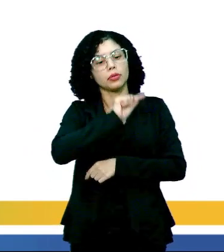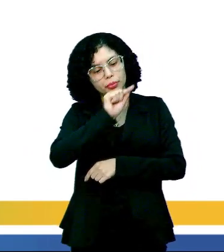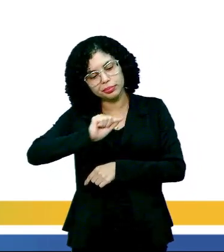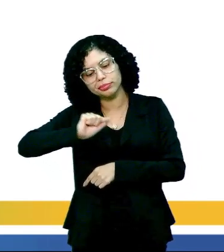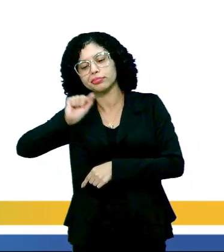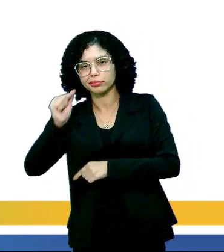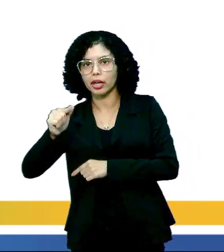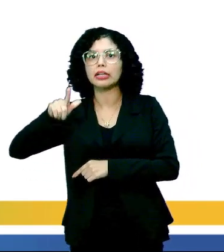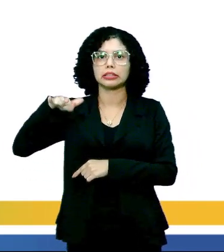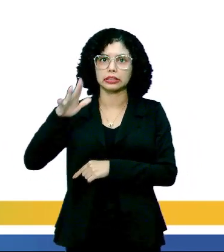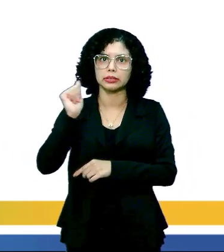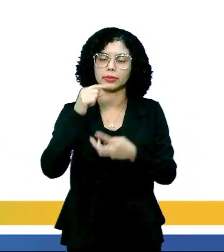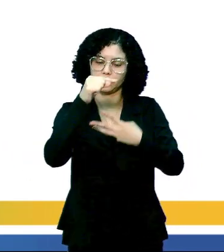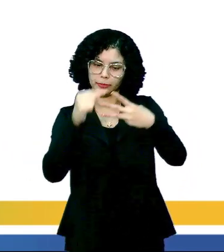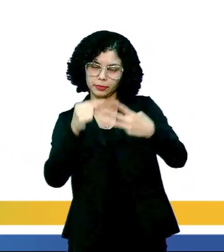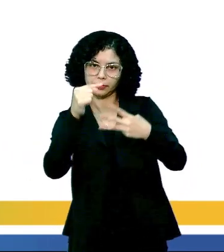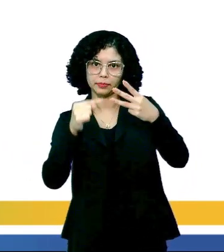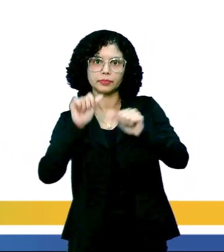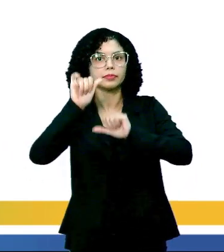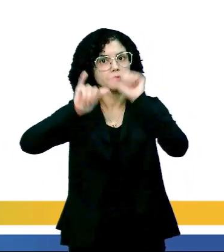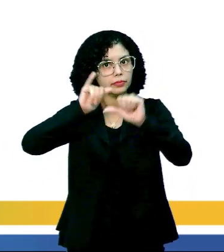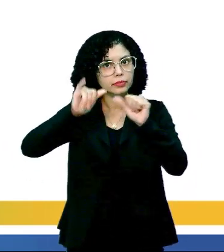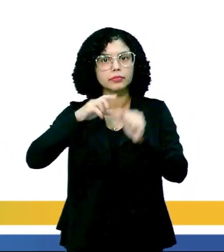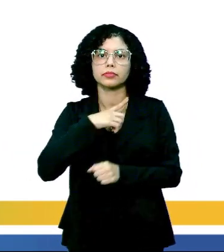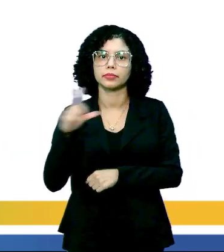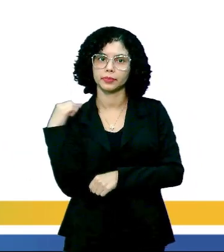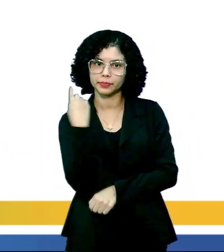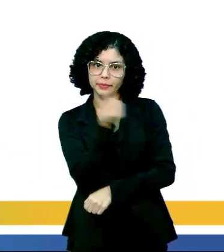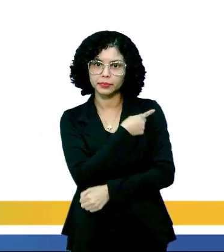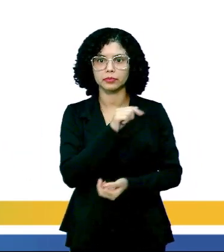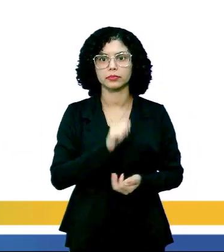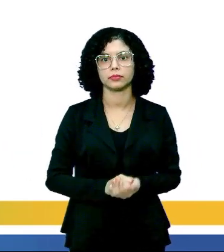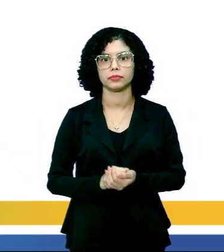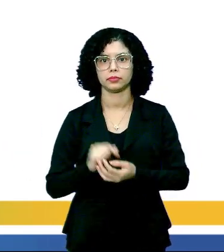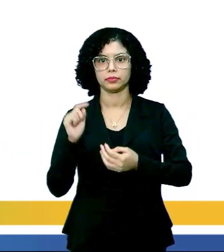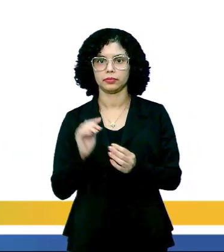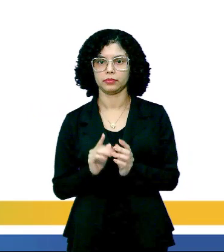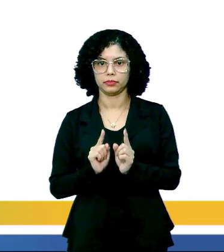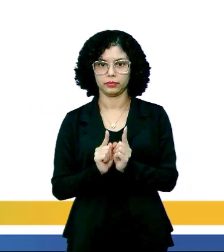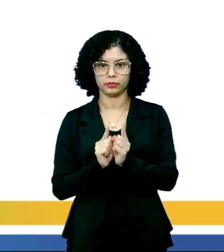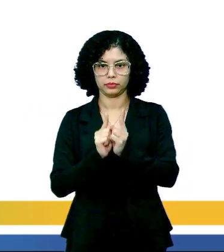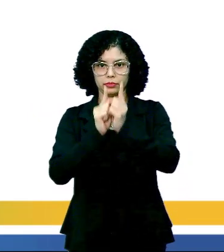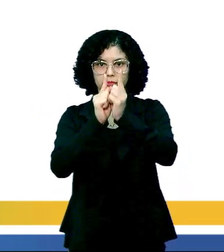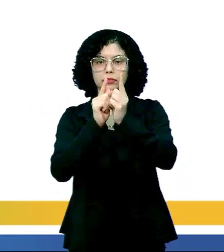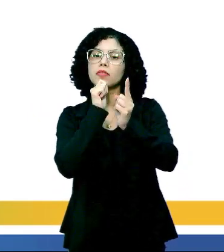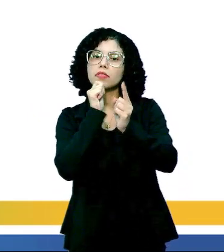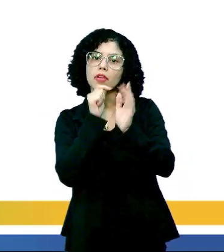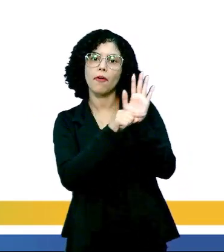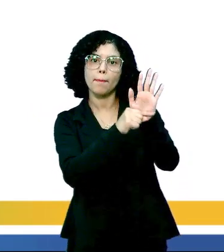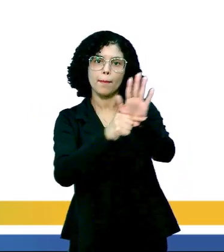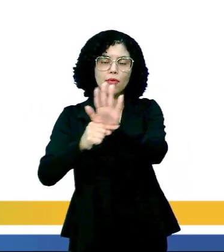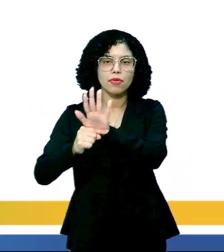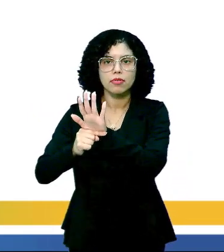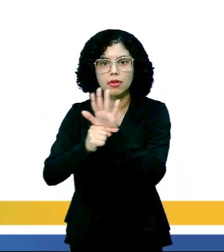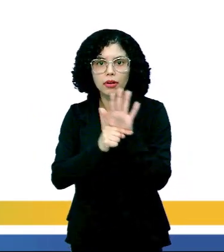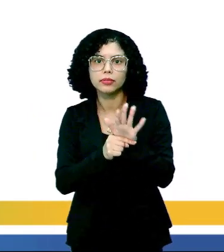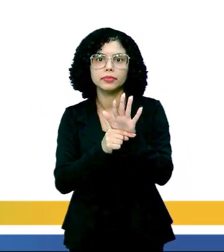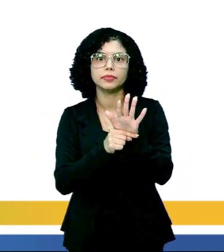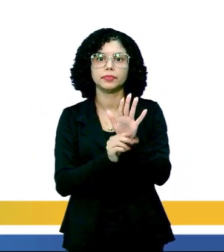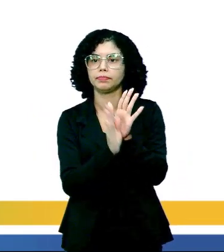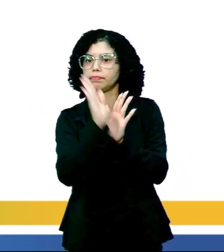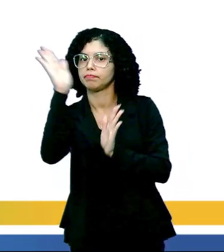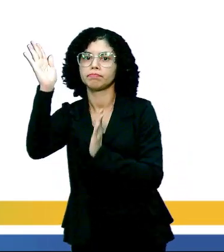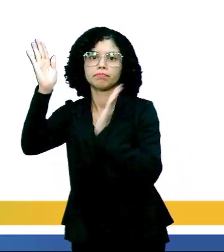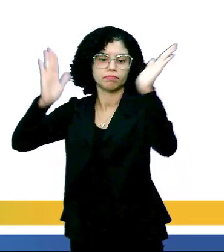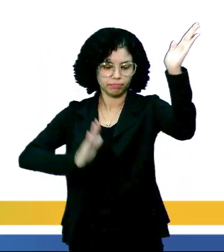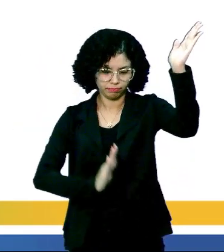essas três emissões de radiação que nós temos. Então aí na tela nós temos o tubo de Rutherford, né, que ele vai mostrar as direções que